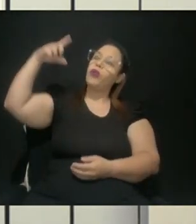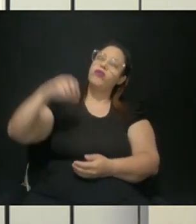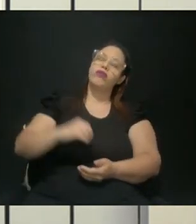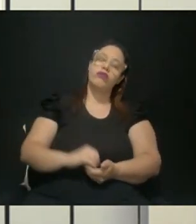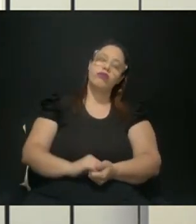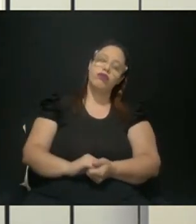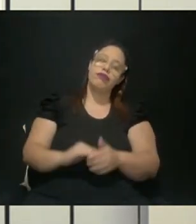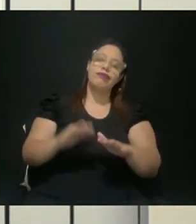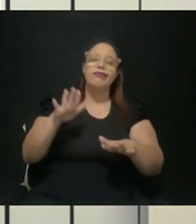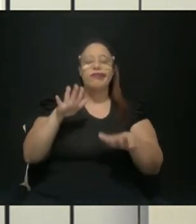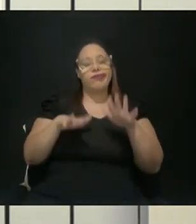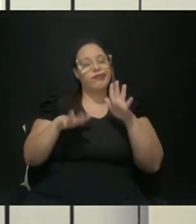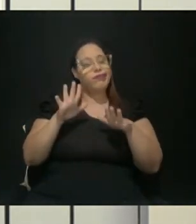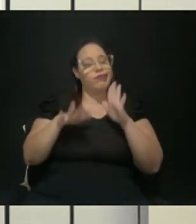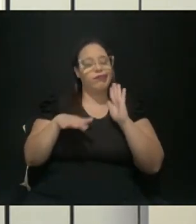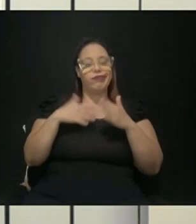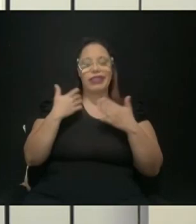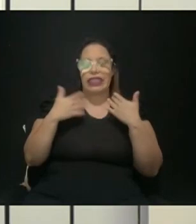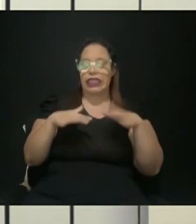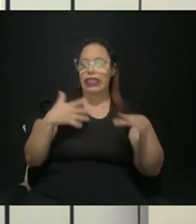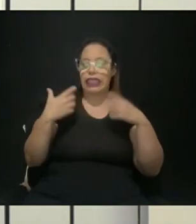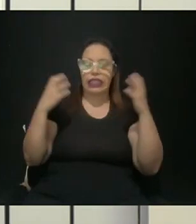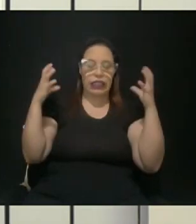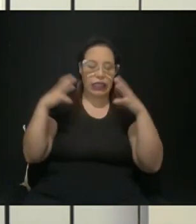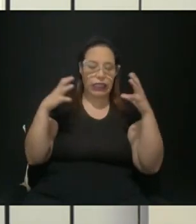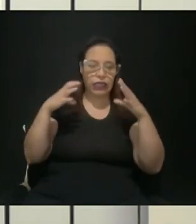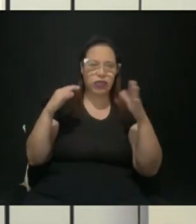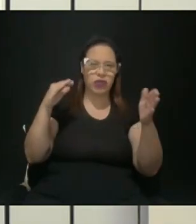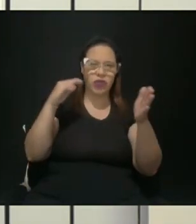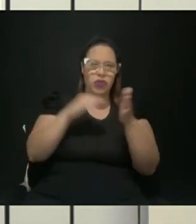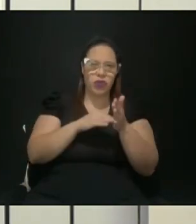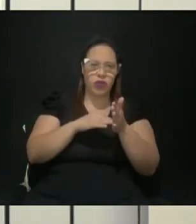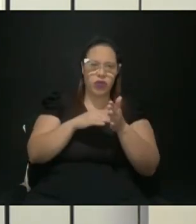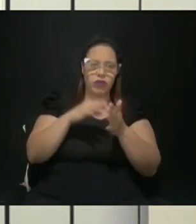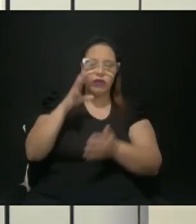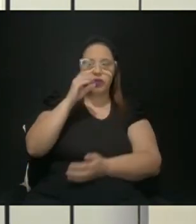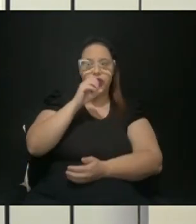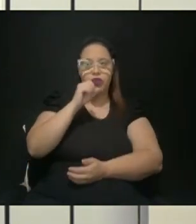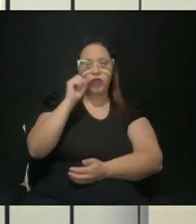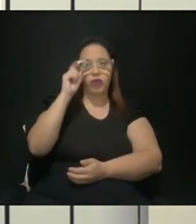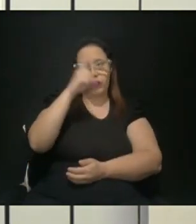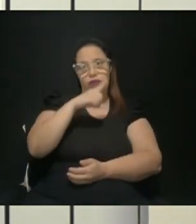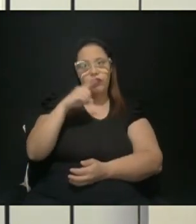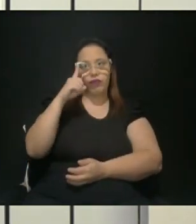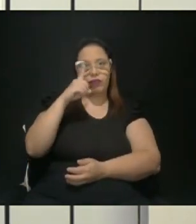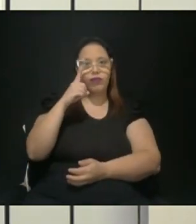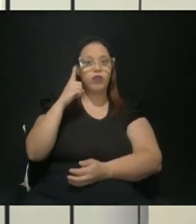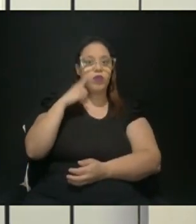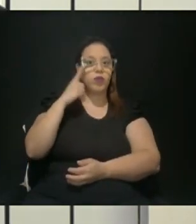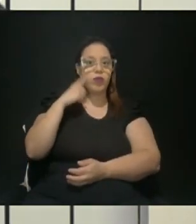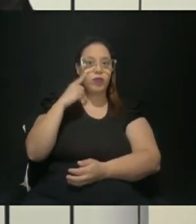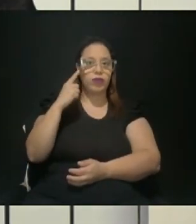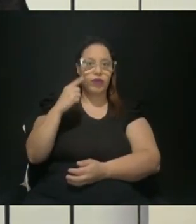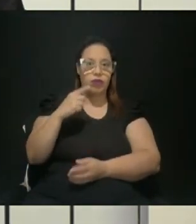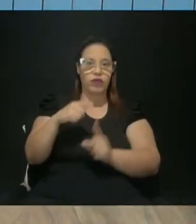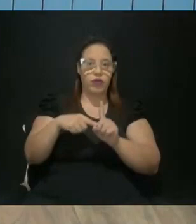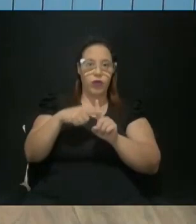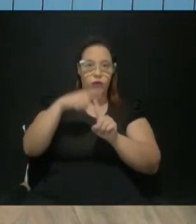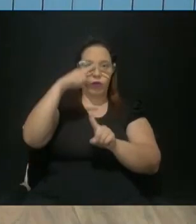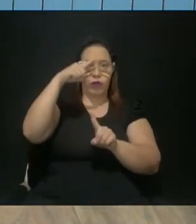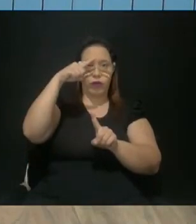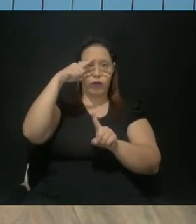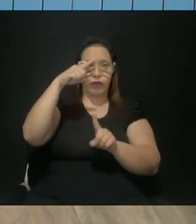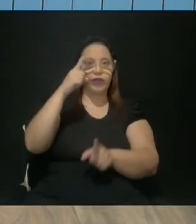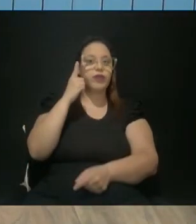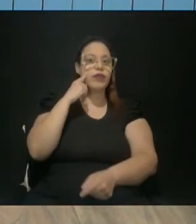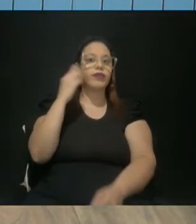enquanto nada de chuva. Ela deve chegar somente no fim de semana. Temperaturas seguem altas, viu? Elas já estão aqui na minha